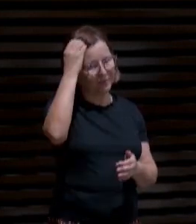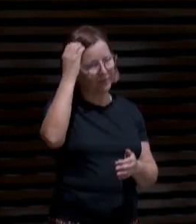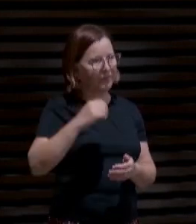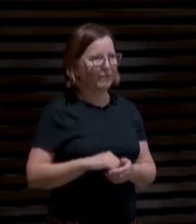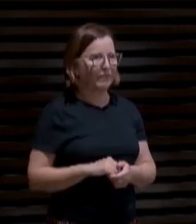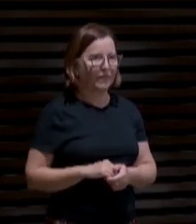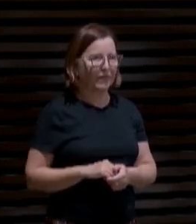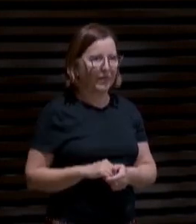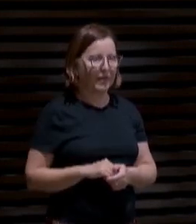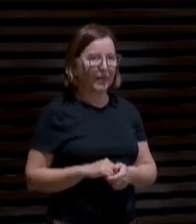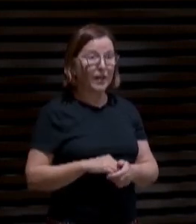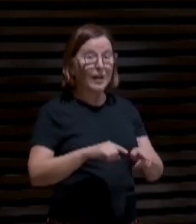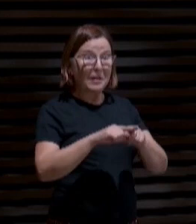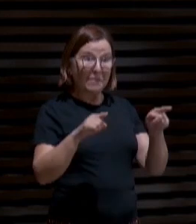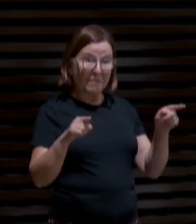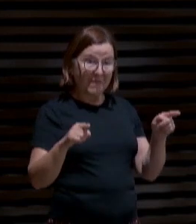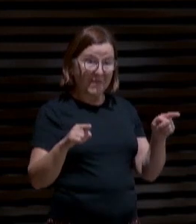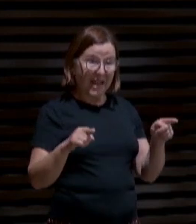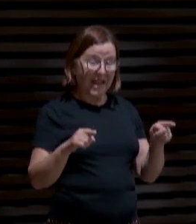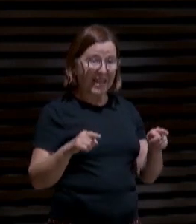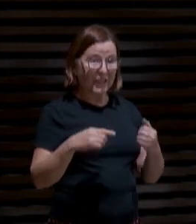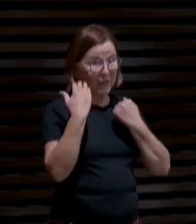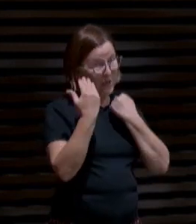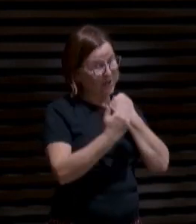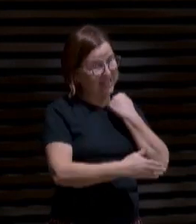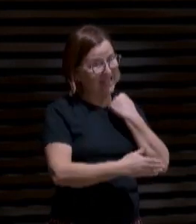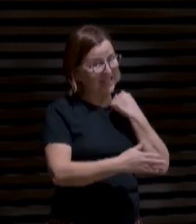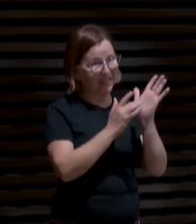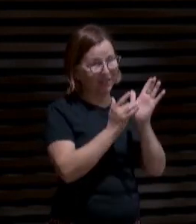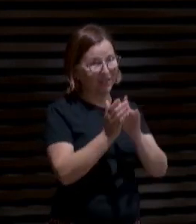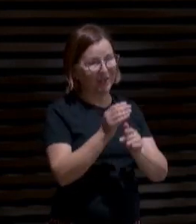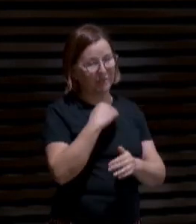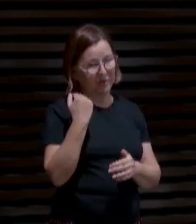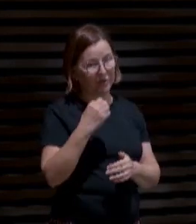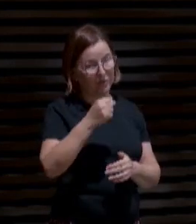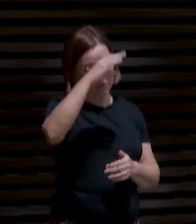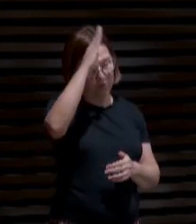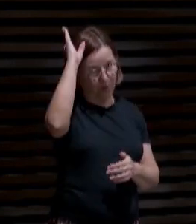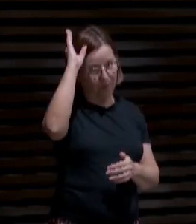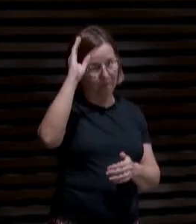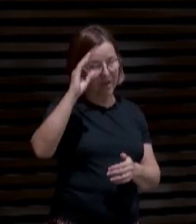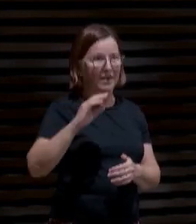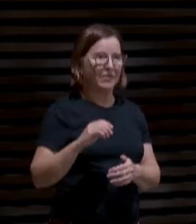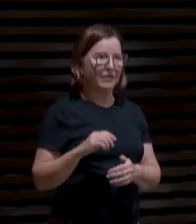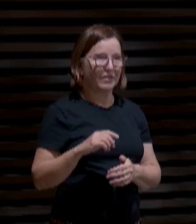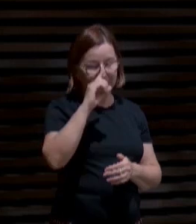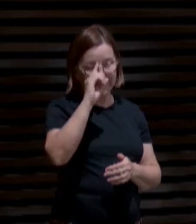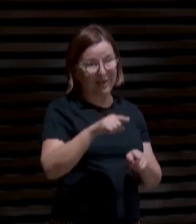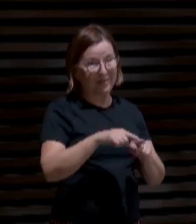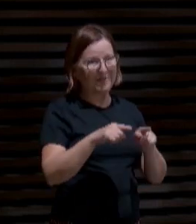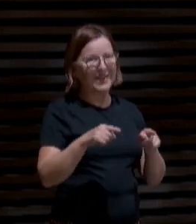que condenaram Jesus à morte. Os romanos executaram a sentença, mas foi Deus que determinou